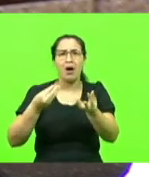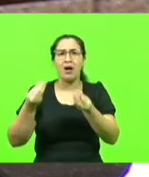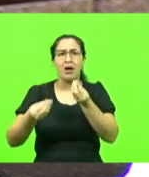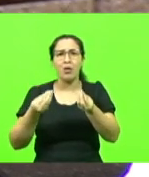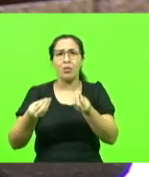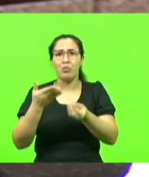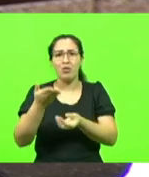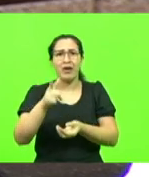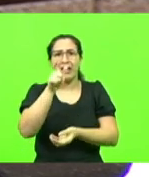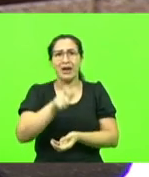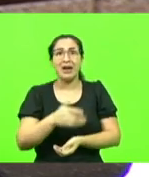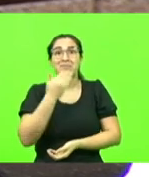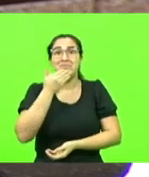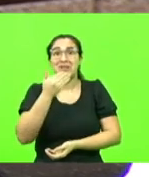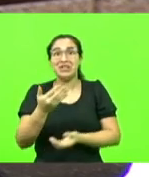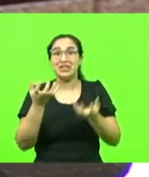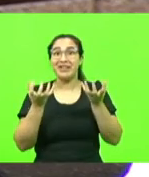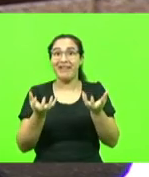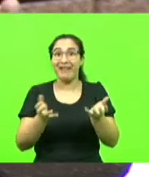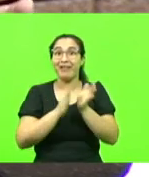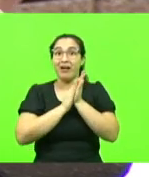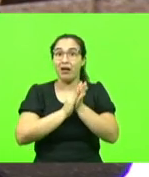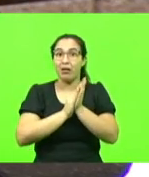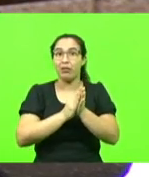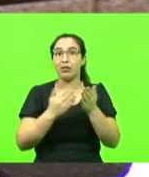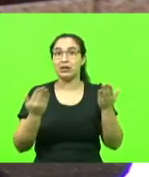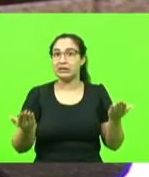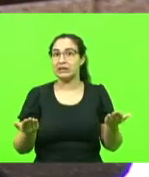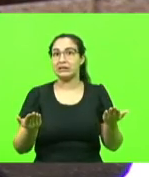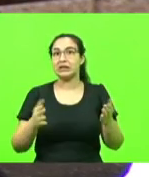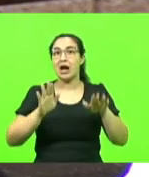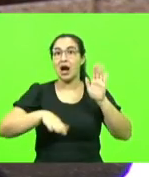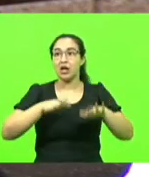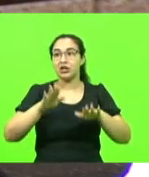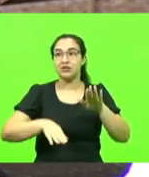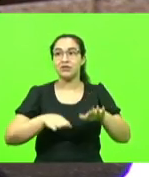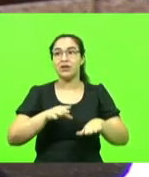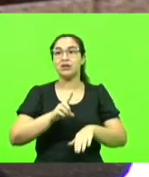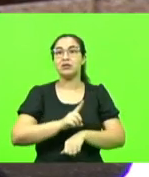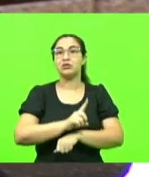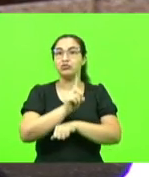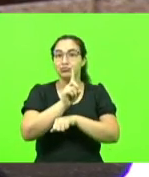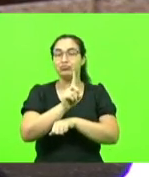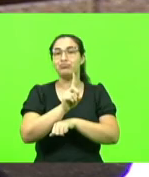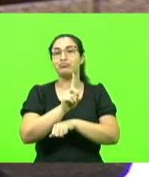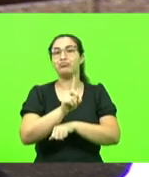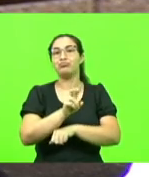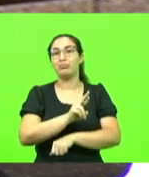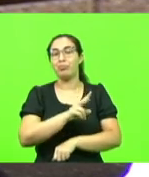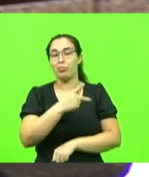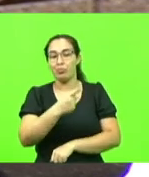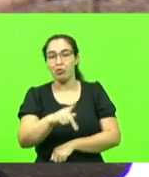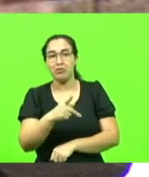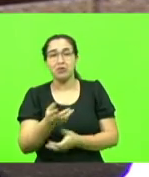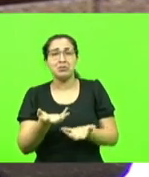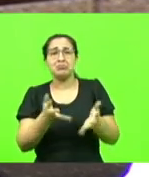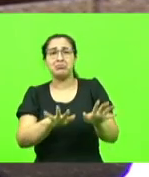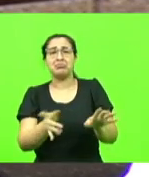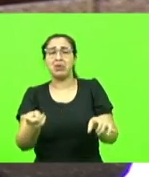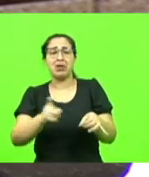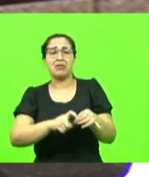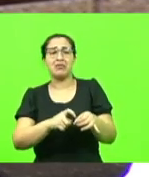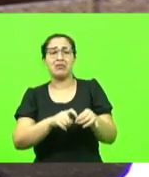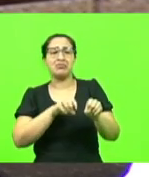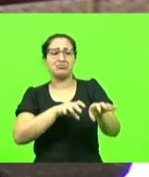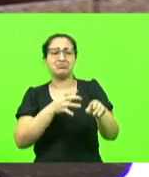mobilizando, implorando para terem aula, e às vezes o diretor, o professor, não quer voltar com as